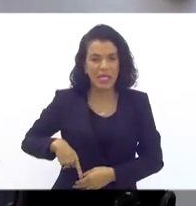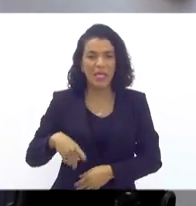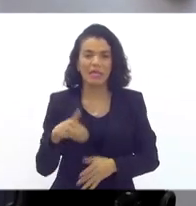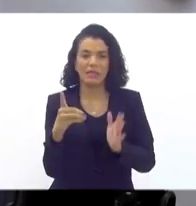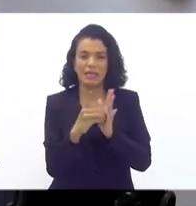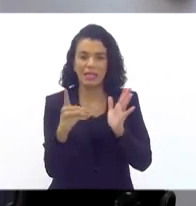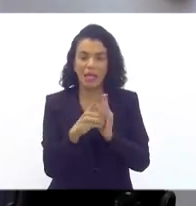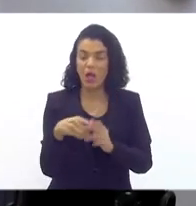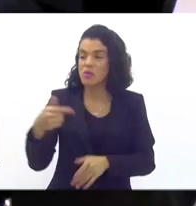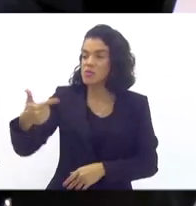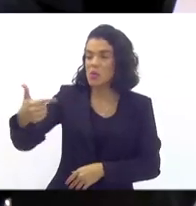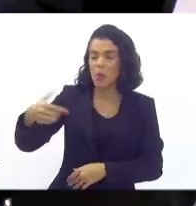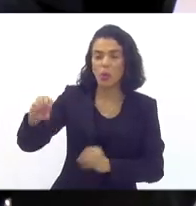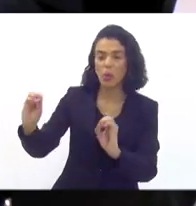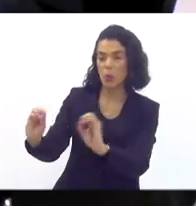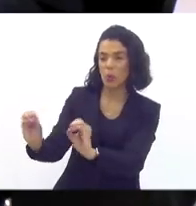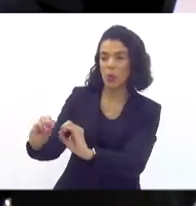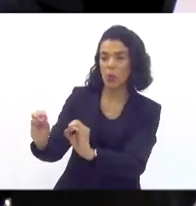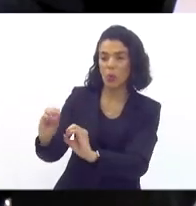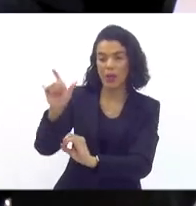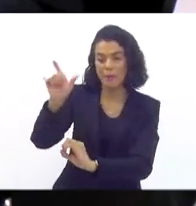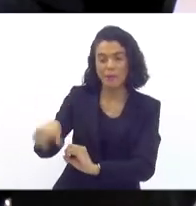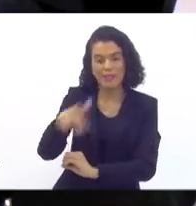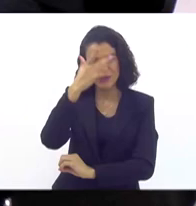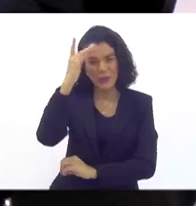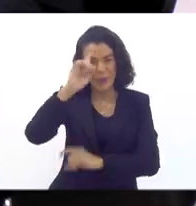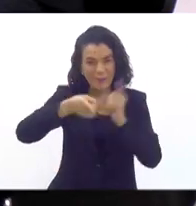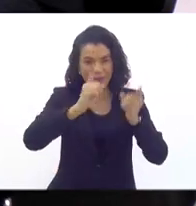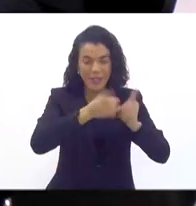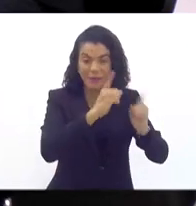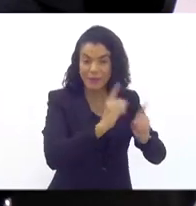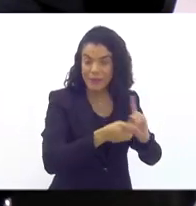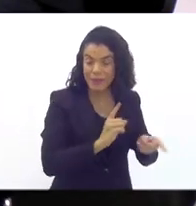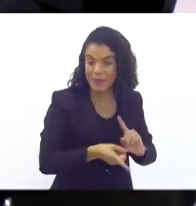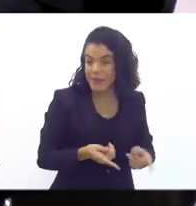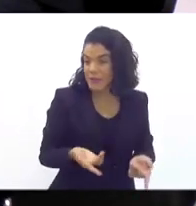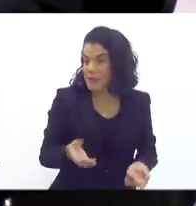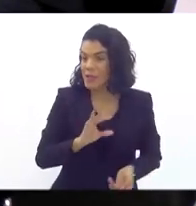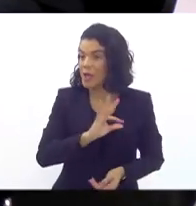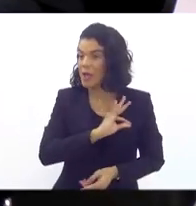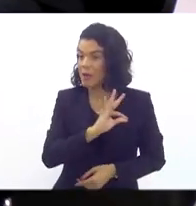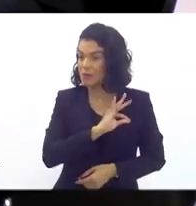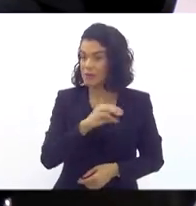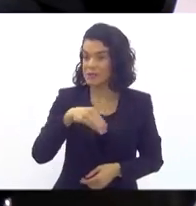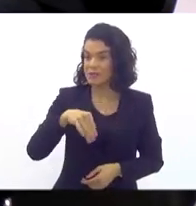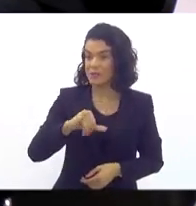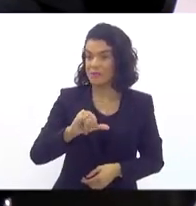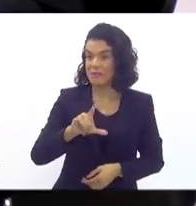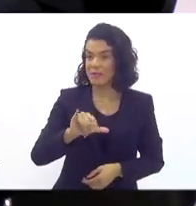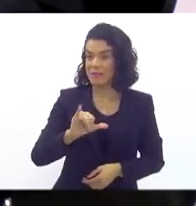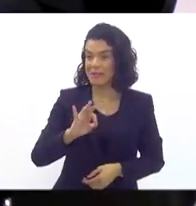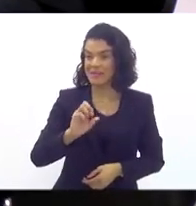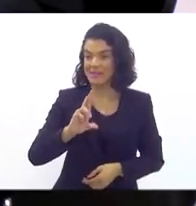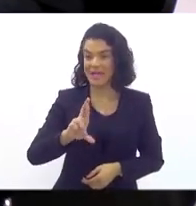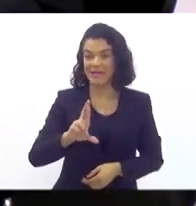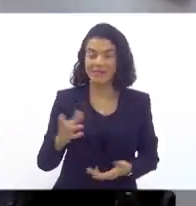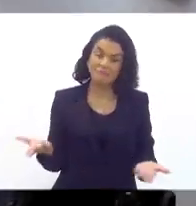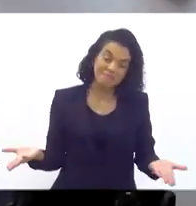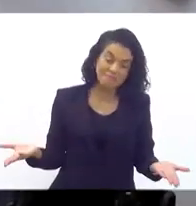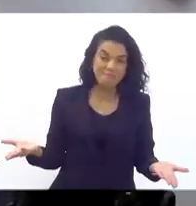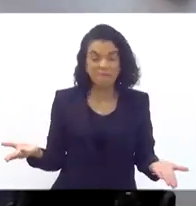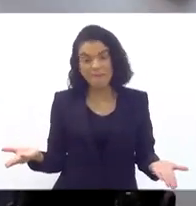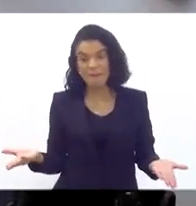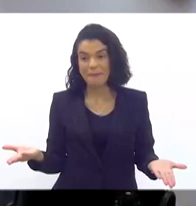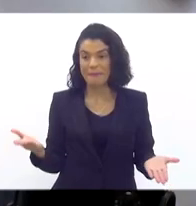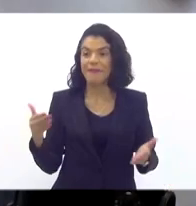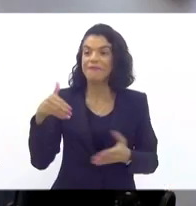e mais quem é da polícia militar e veja como como vamos eu acho que vai ficar perfeito bom então vamos